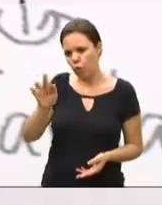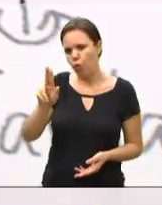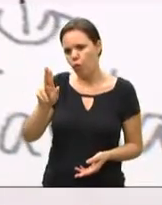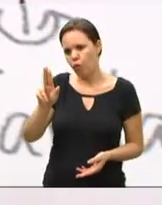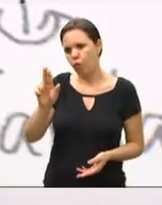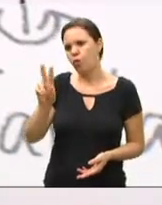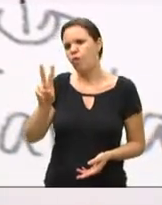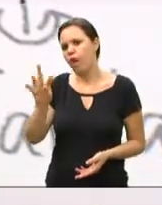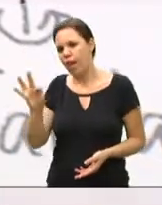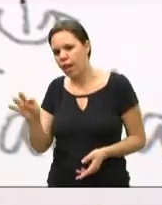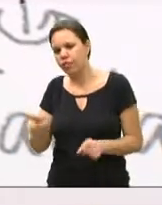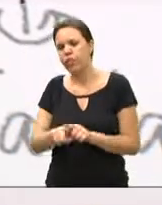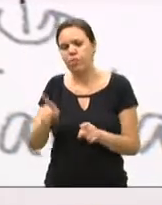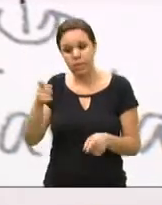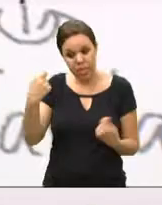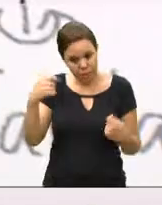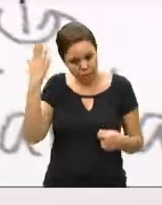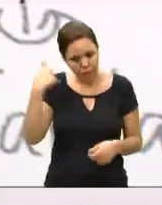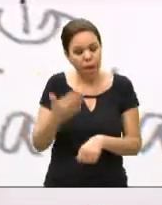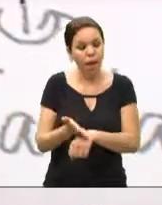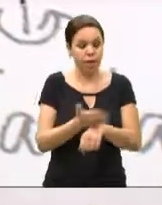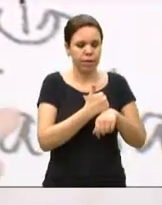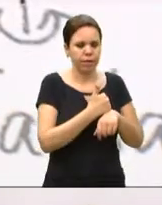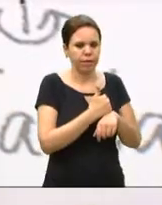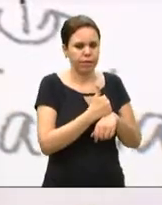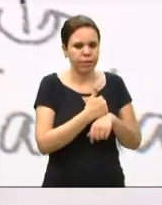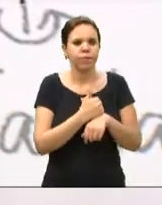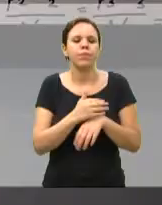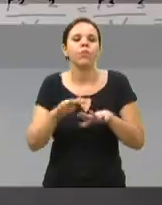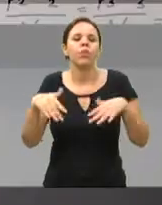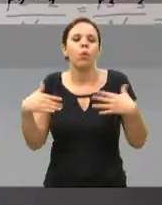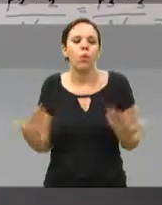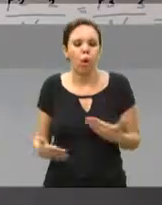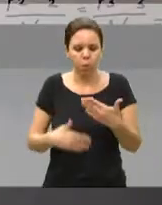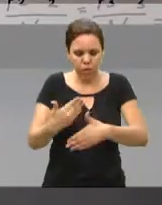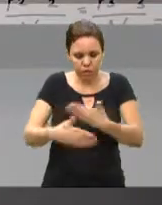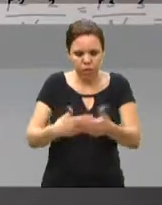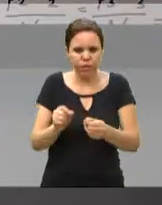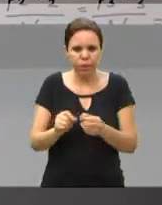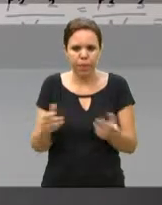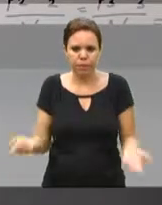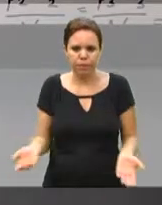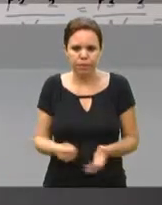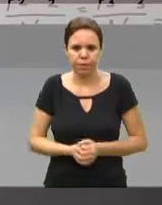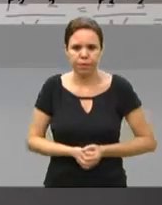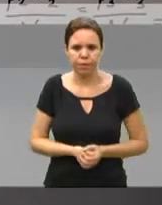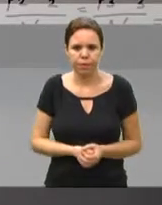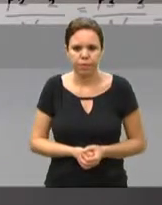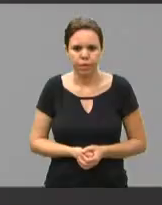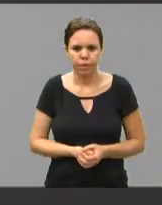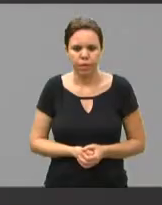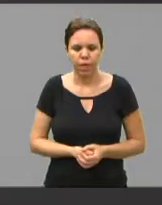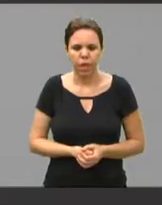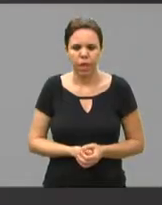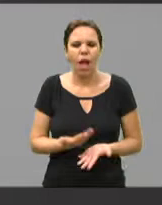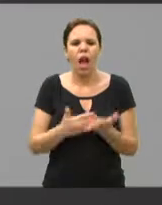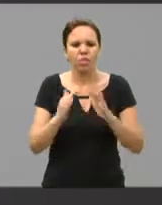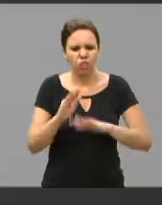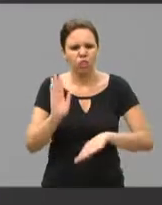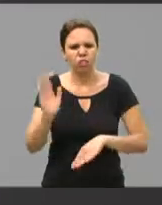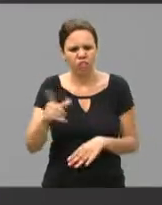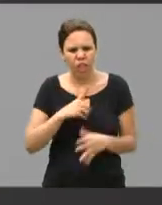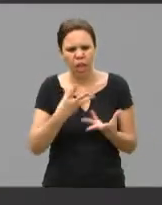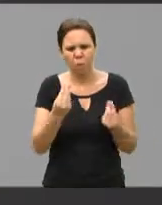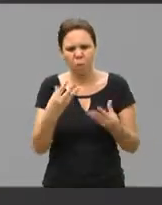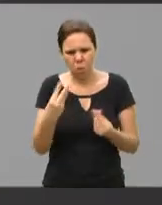ele precisa, né, saber com antecedência quais são os processos que ele vai passar. Porque a escola já tem aquela rotina de bastante